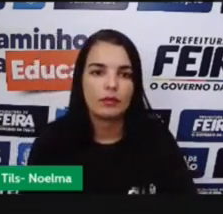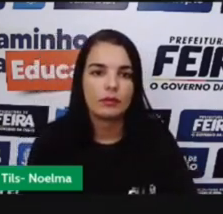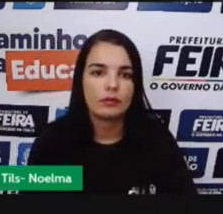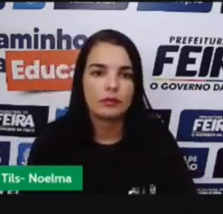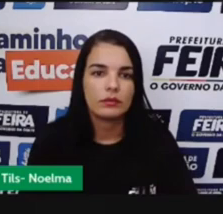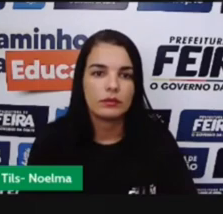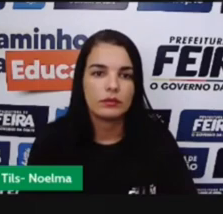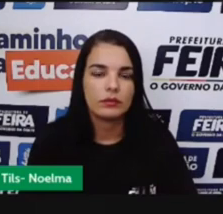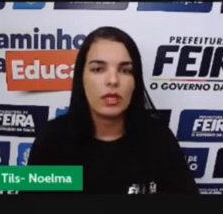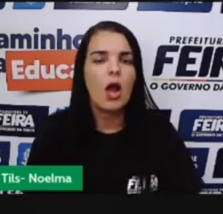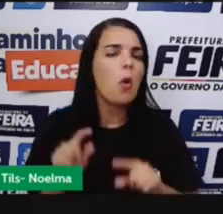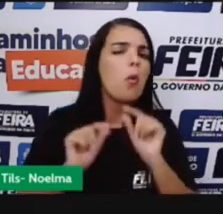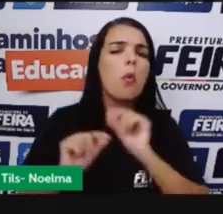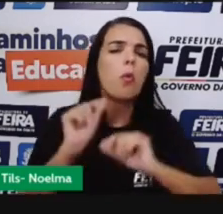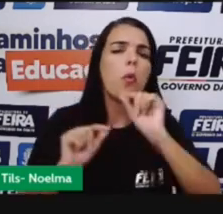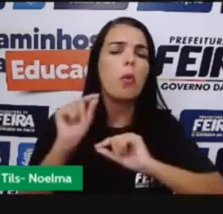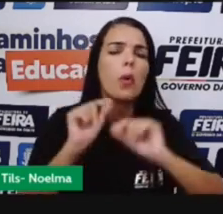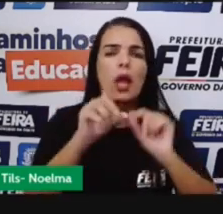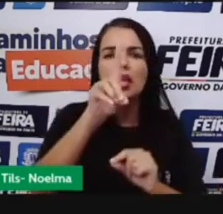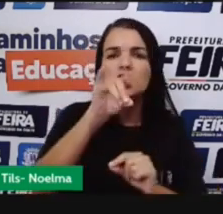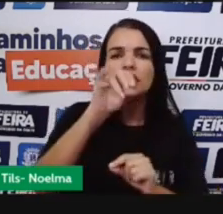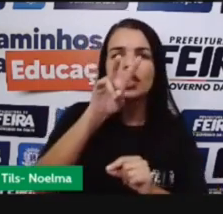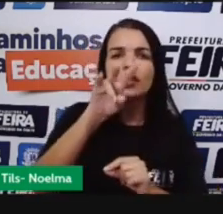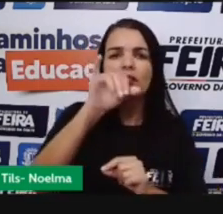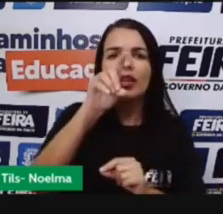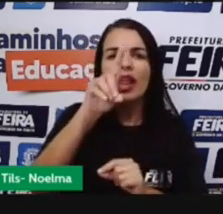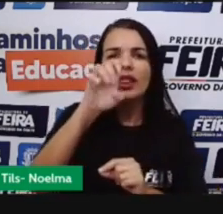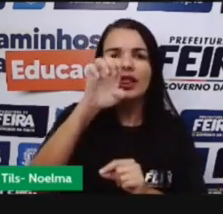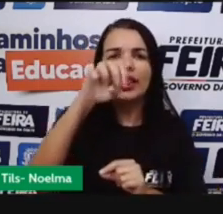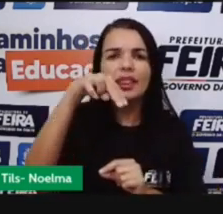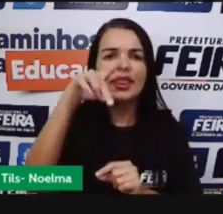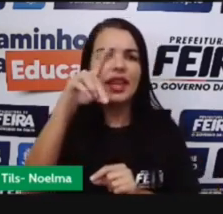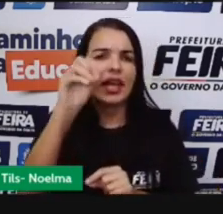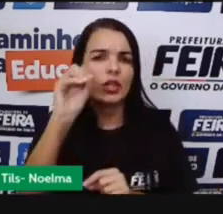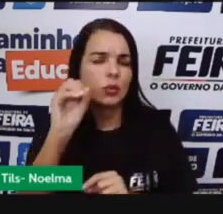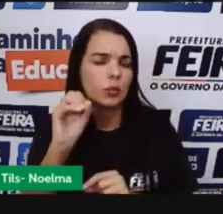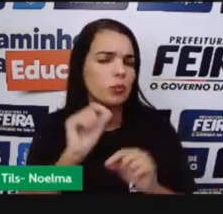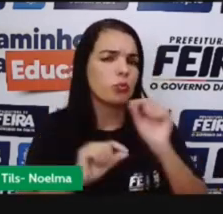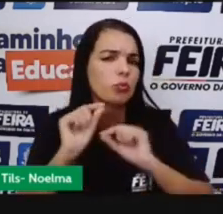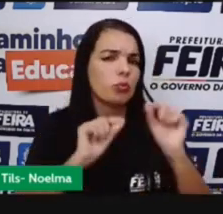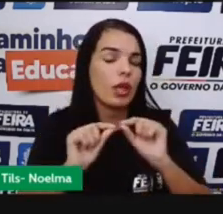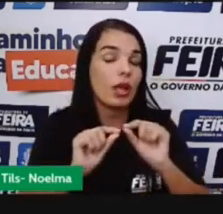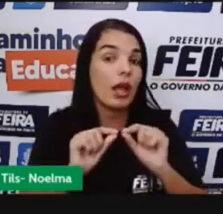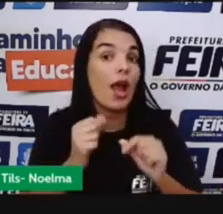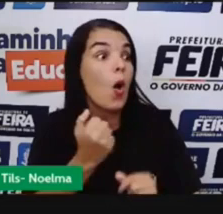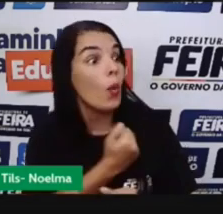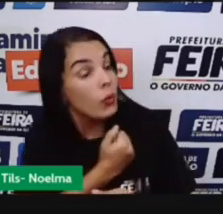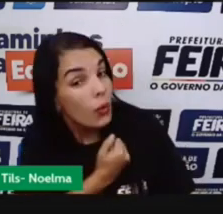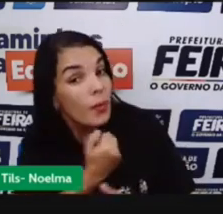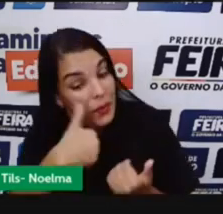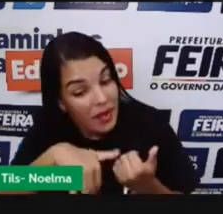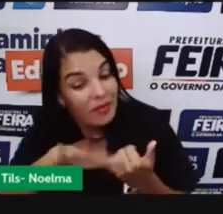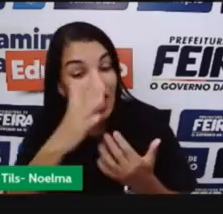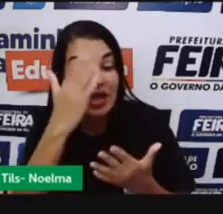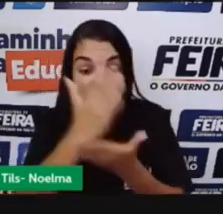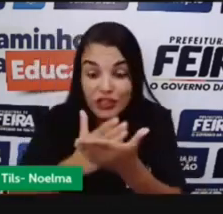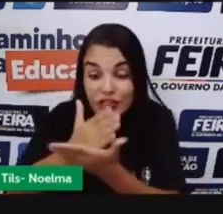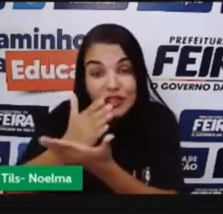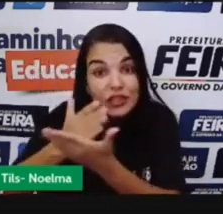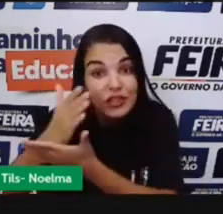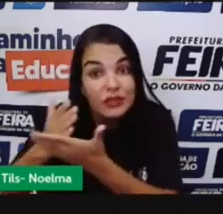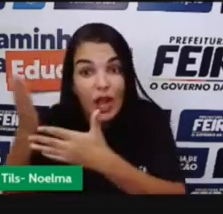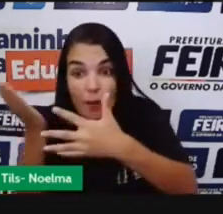O que é o dividendo? O dividendo é o número que a gente vai dividir. Se eu vou dividir 14 balas para